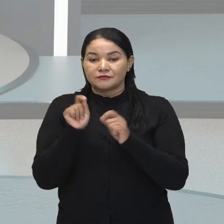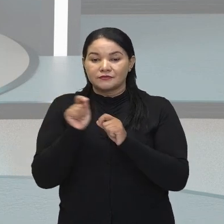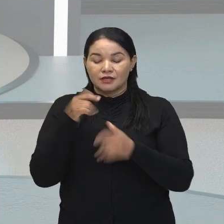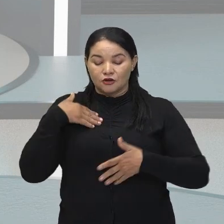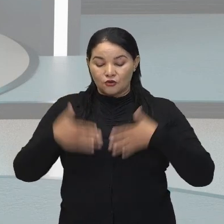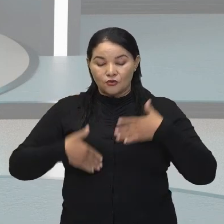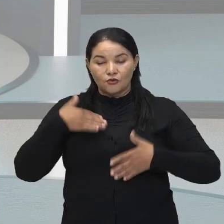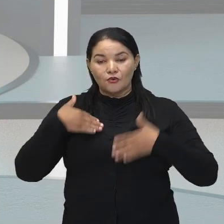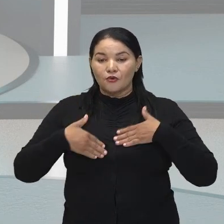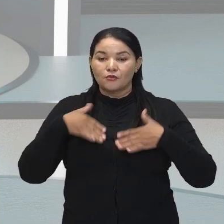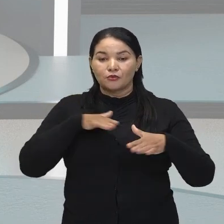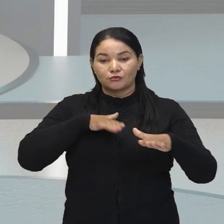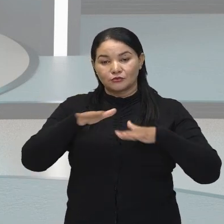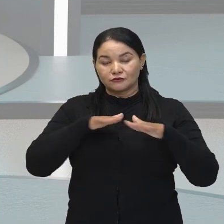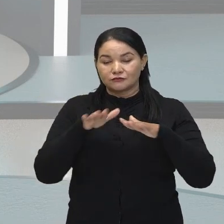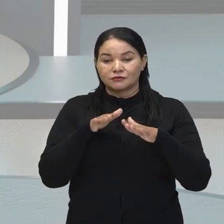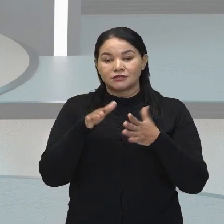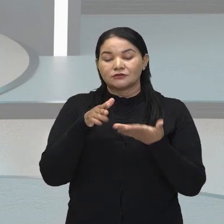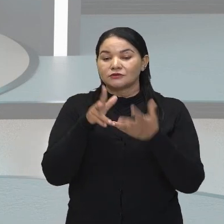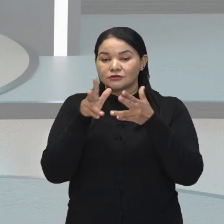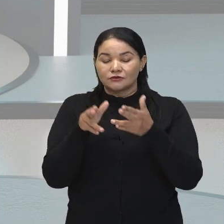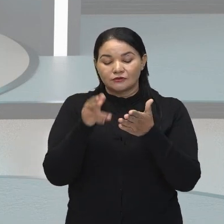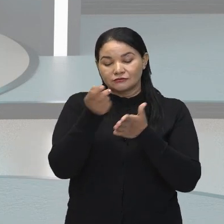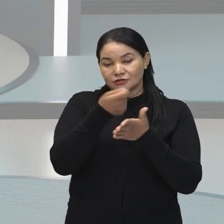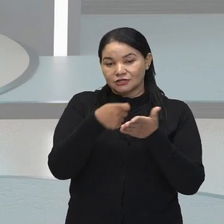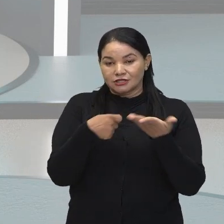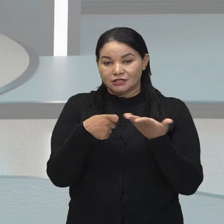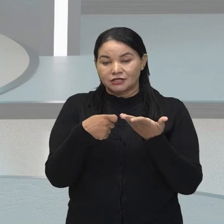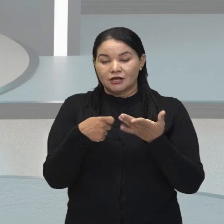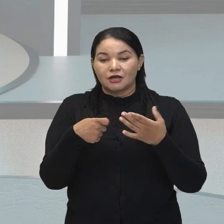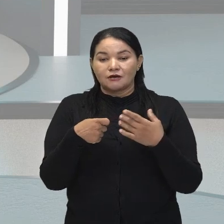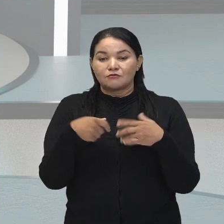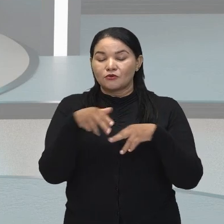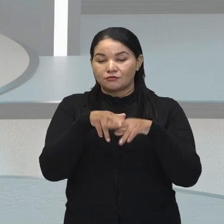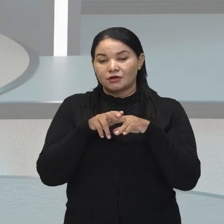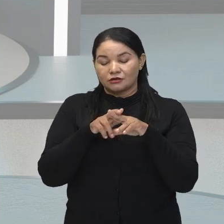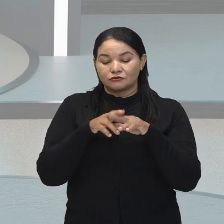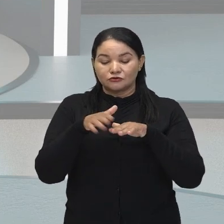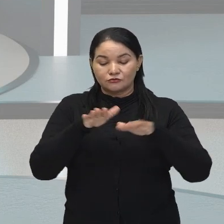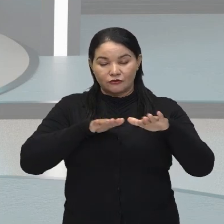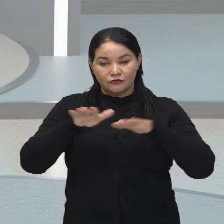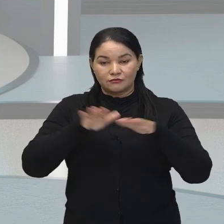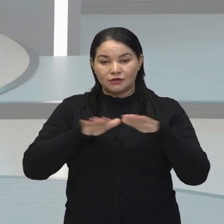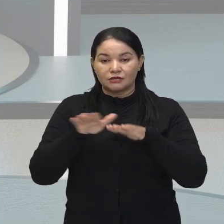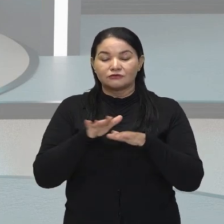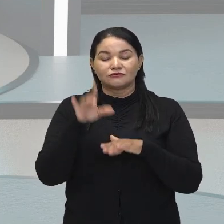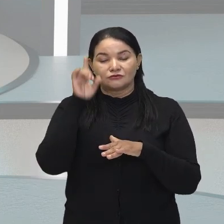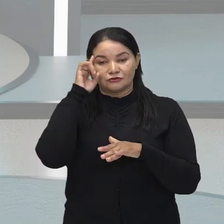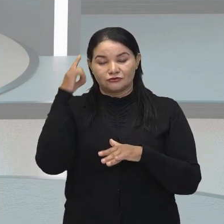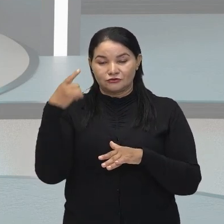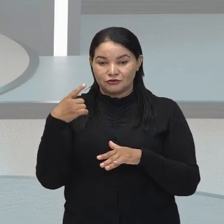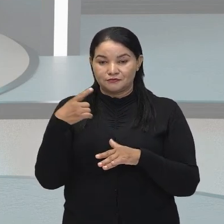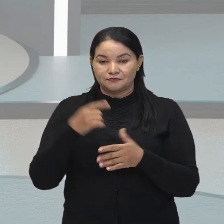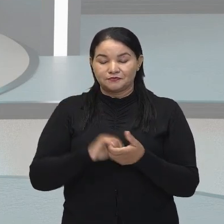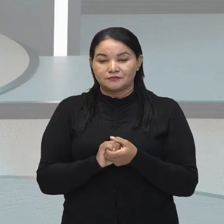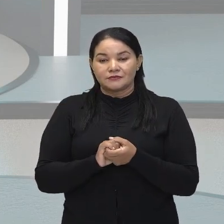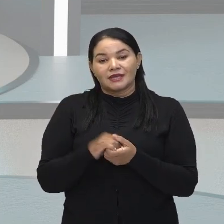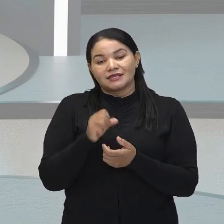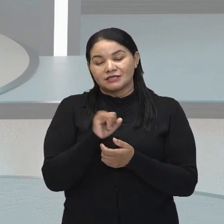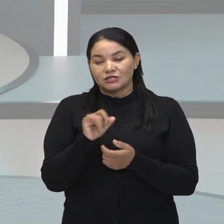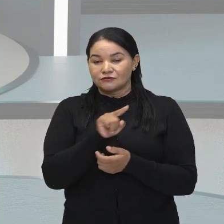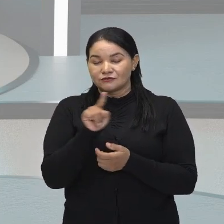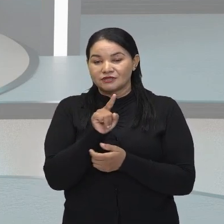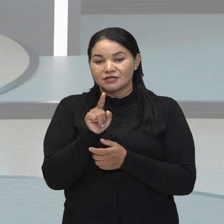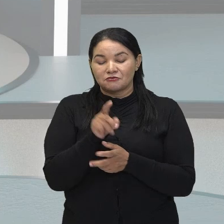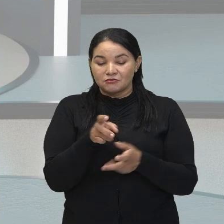Então, nós fazemos uma escrita com o corpo diariamente. E mesmo que você não perceba,